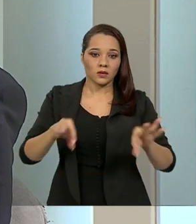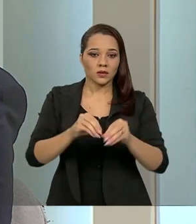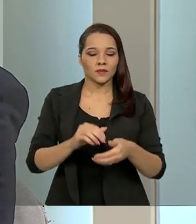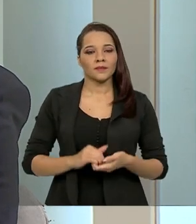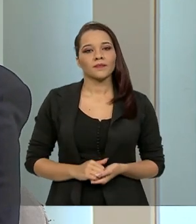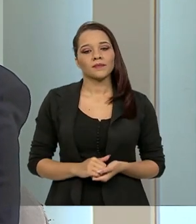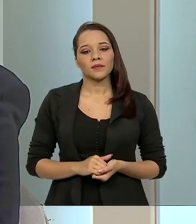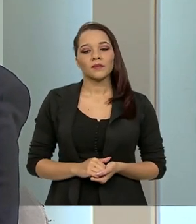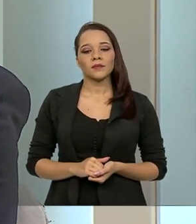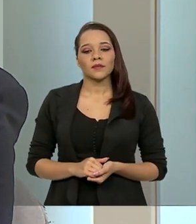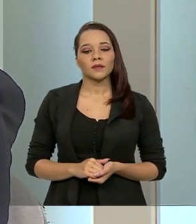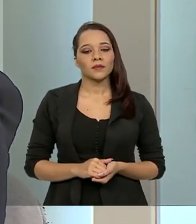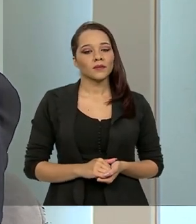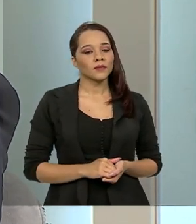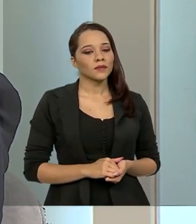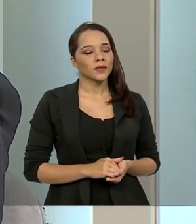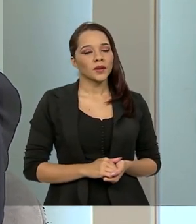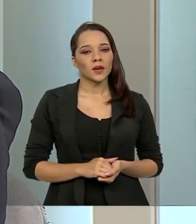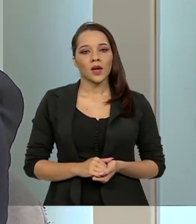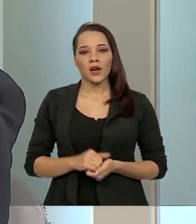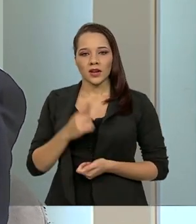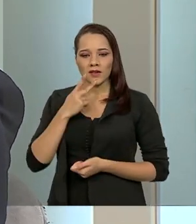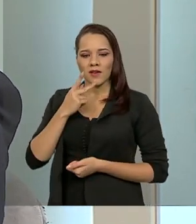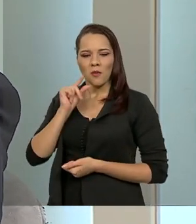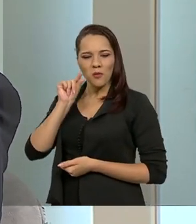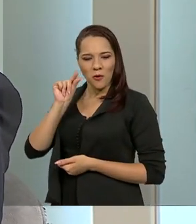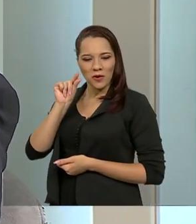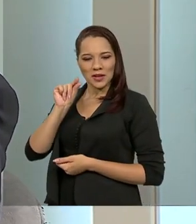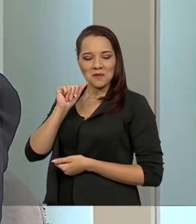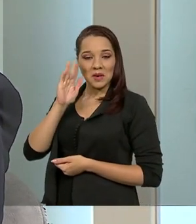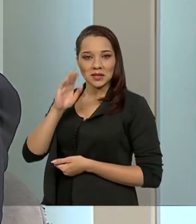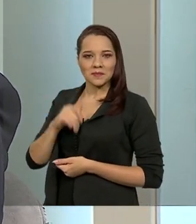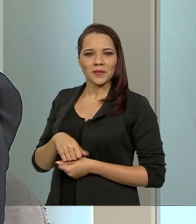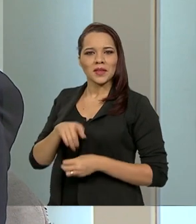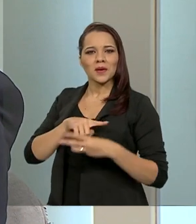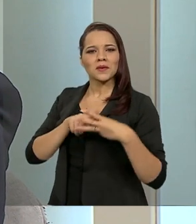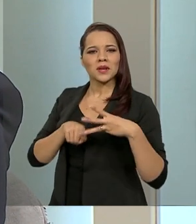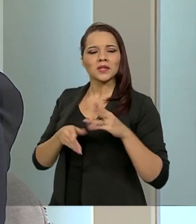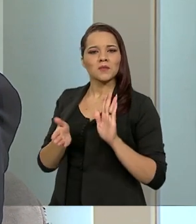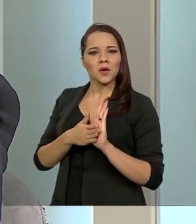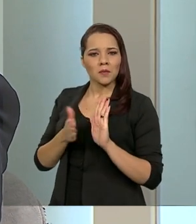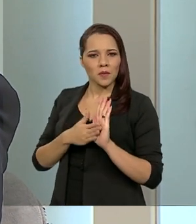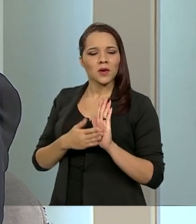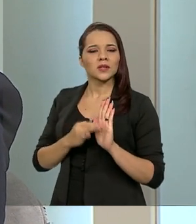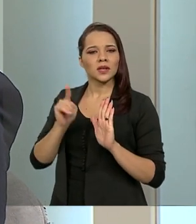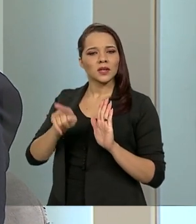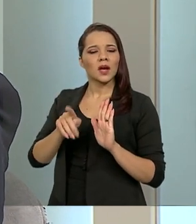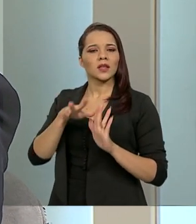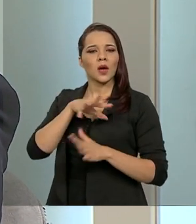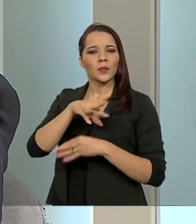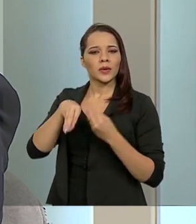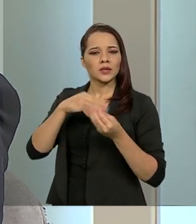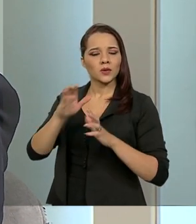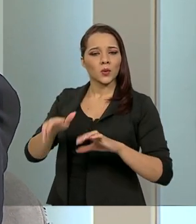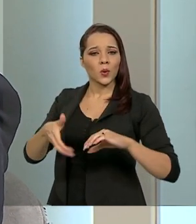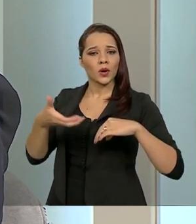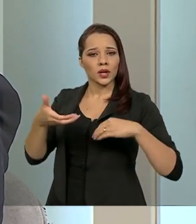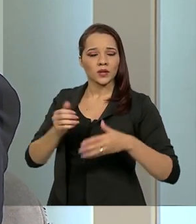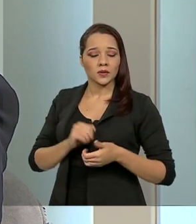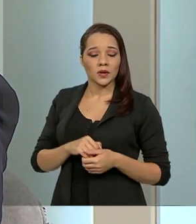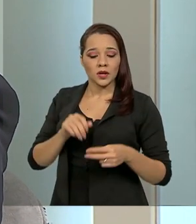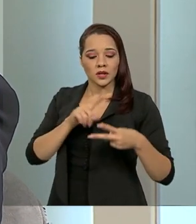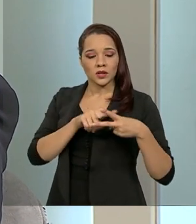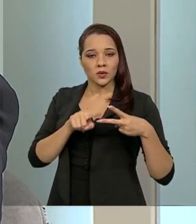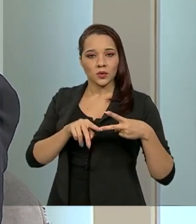queria colocar um pouco de molho aqui na nossa conversa. Existem três propostas que estão ali na Comissão Mista do Congresso Nacional, são